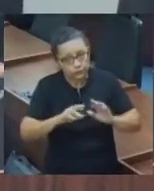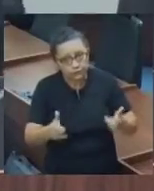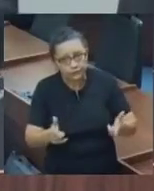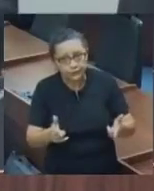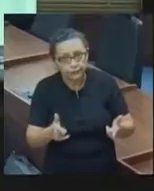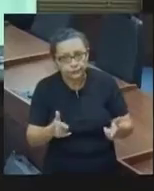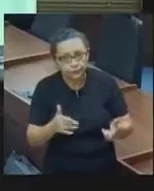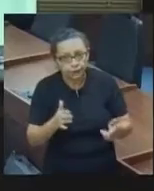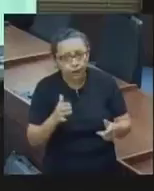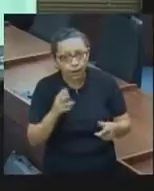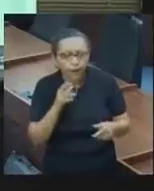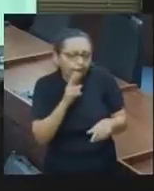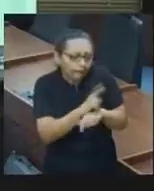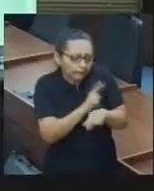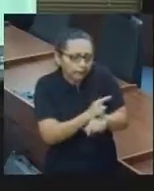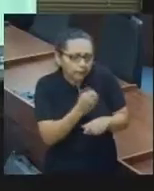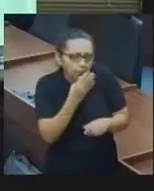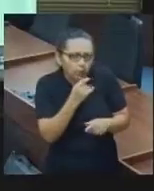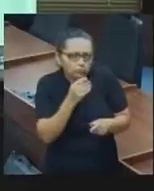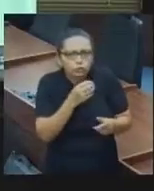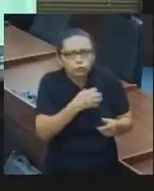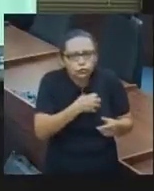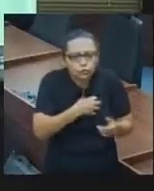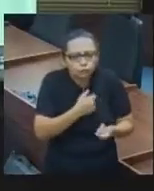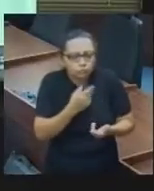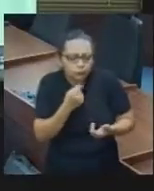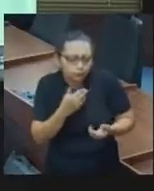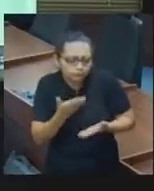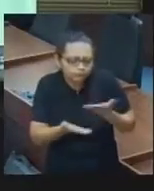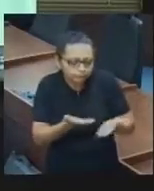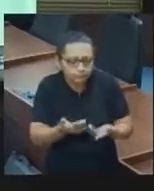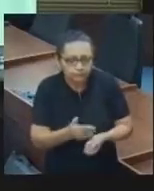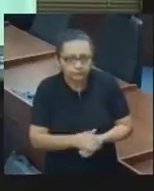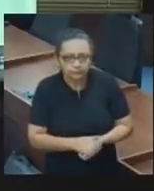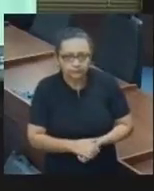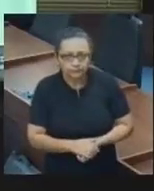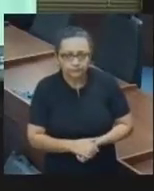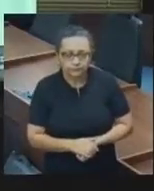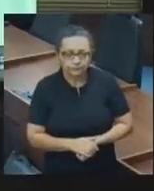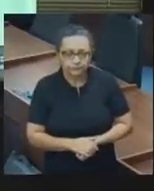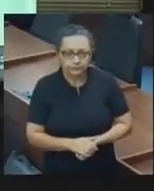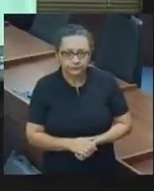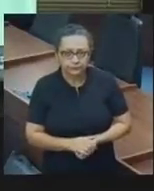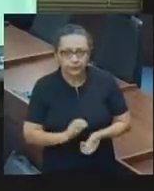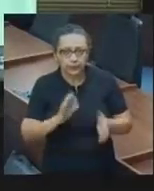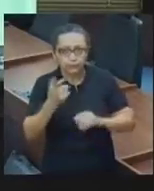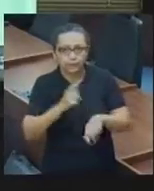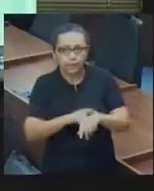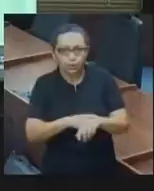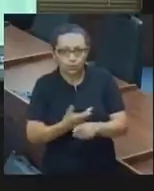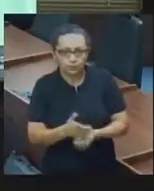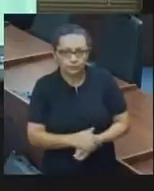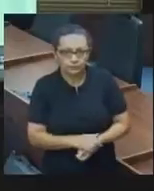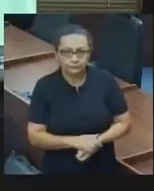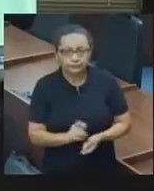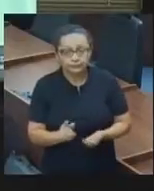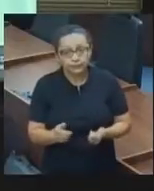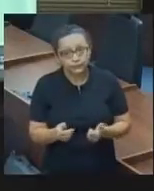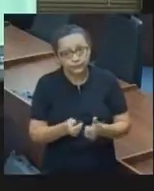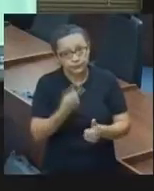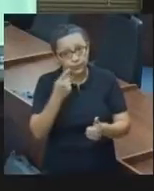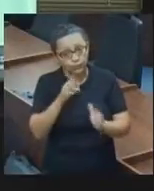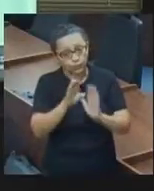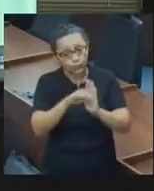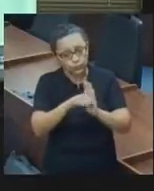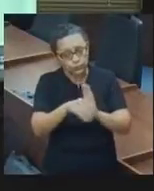que a boa vontade de resolver as coisas ali quando aparece é então o primeiro conceito